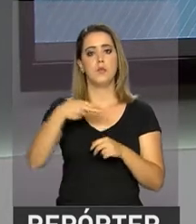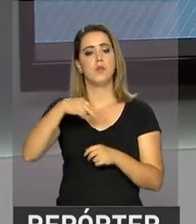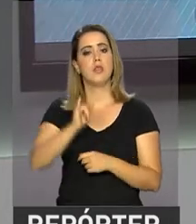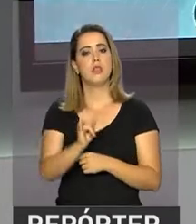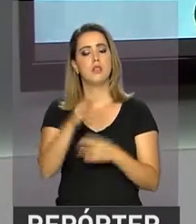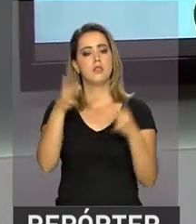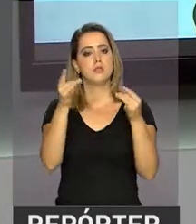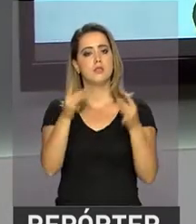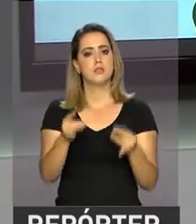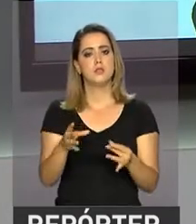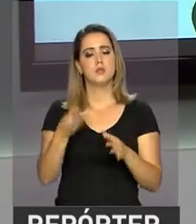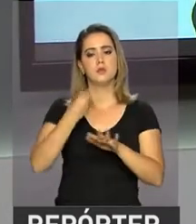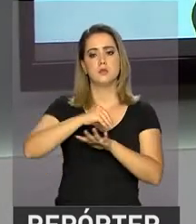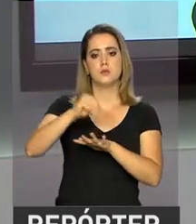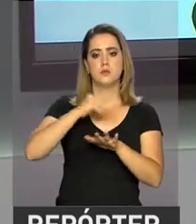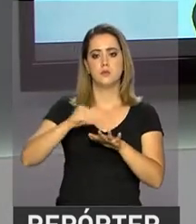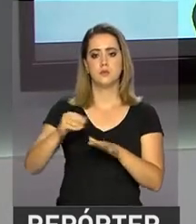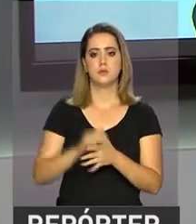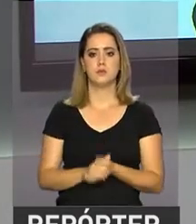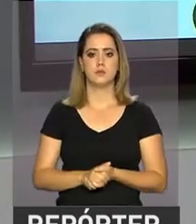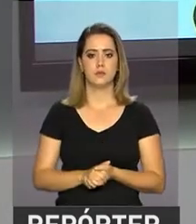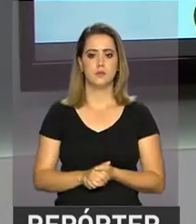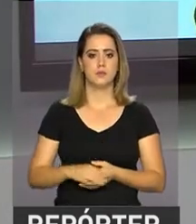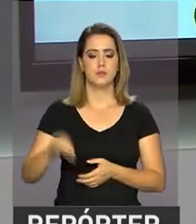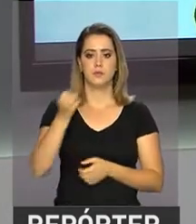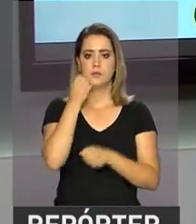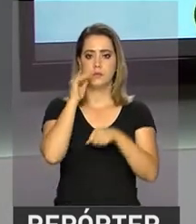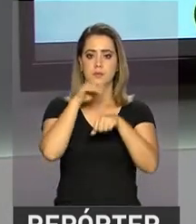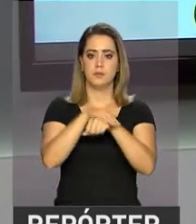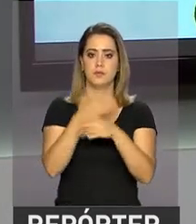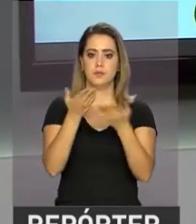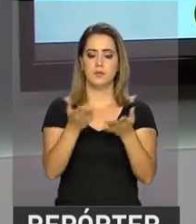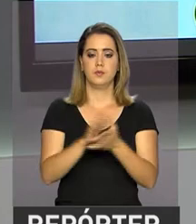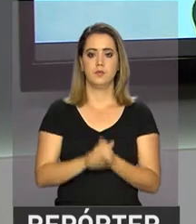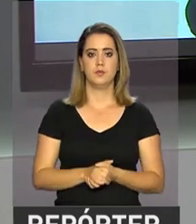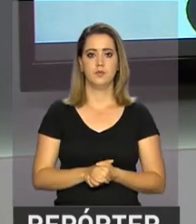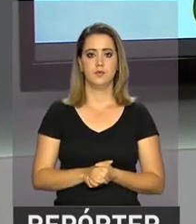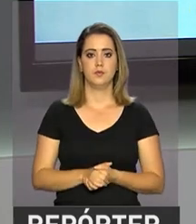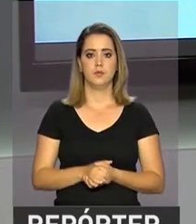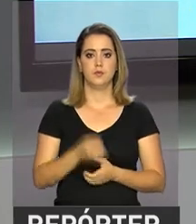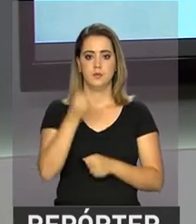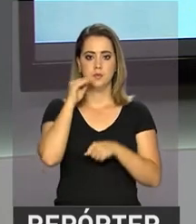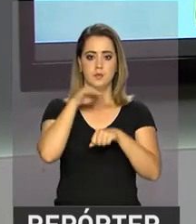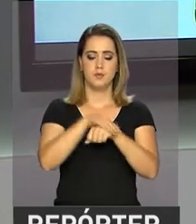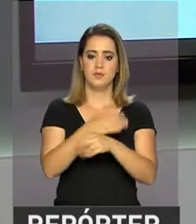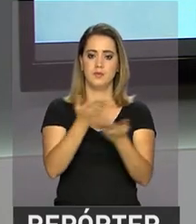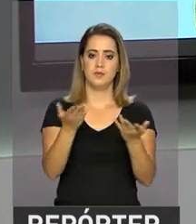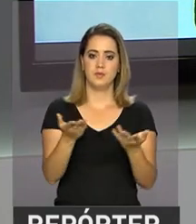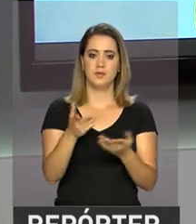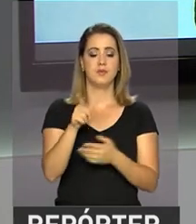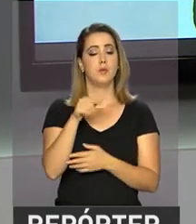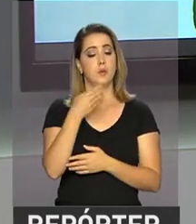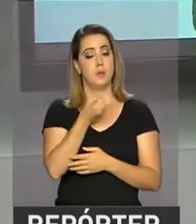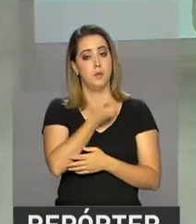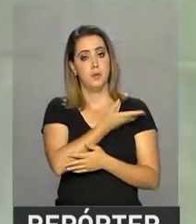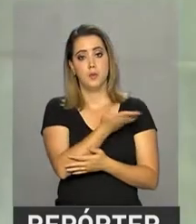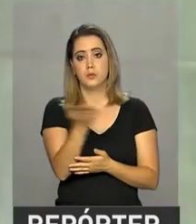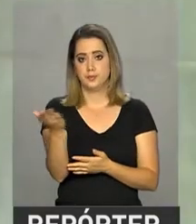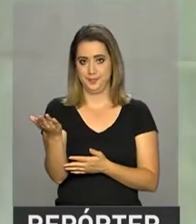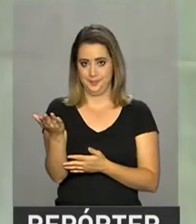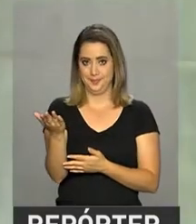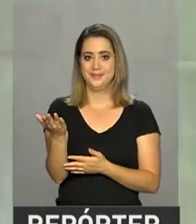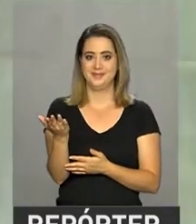repórter nem pereira em formas detalhes boa noite novamente nem boa noite novamente rio pra você boa noite a